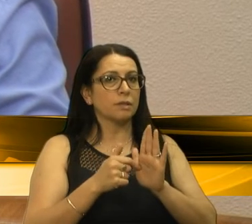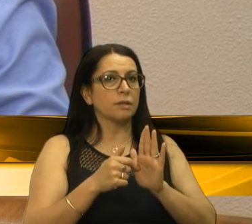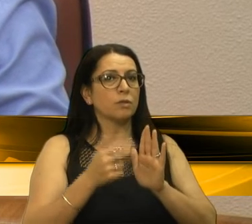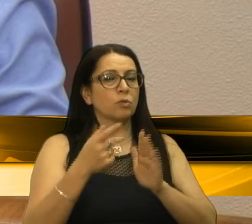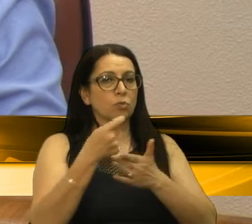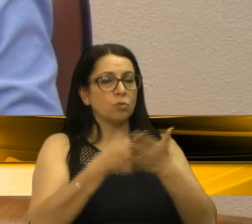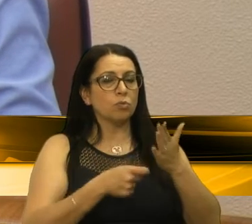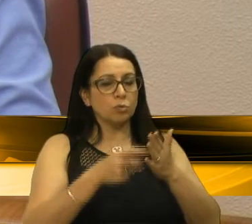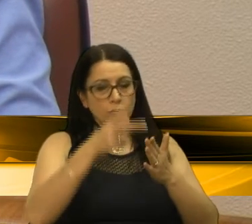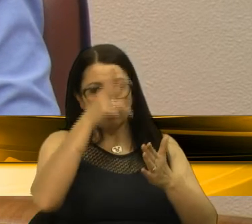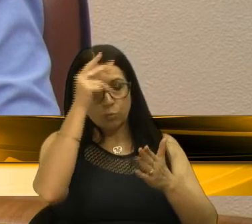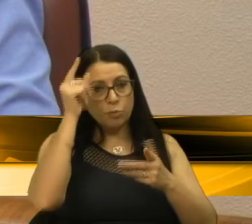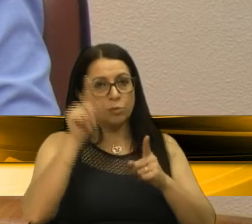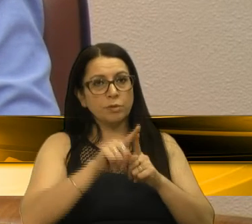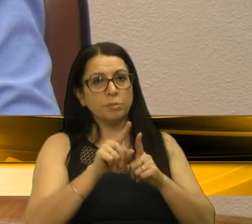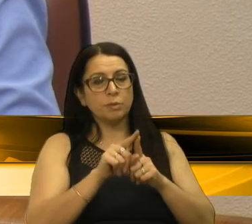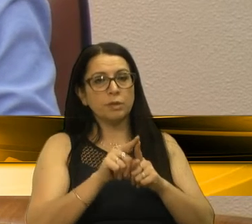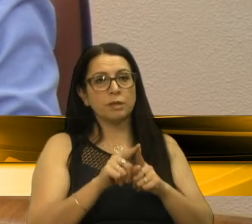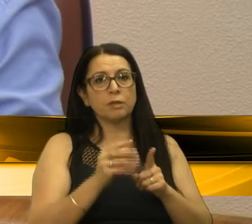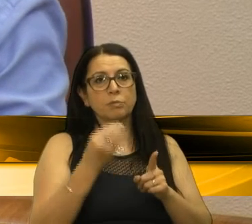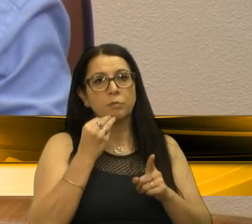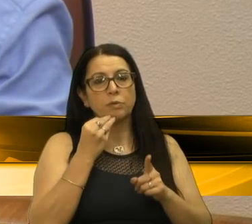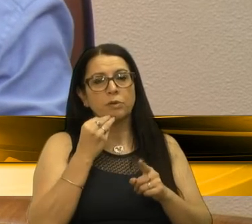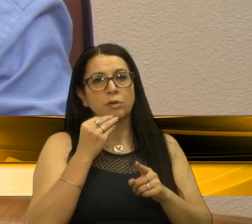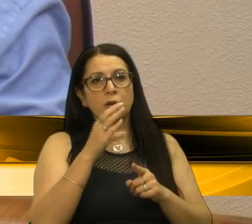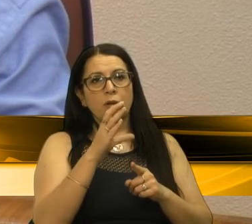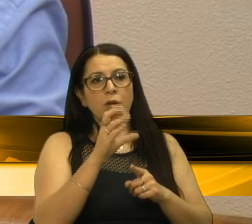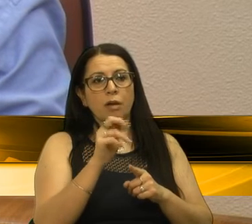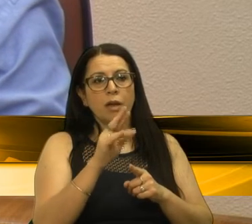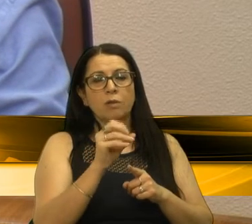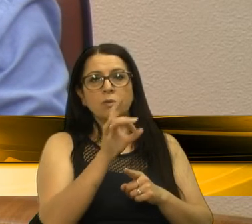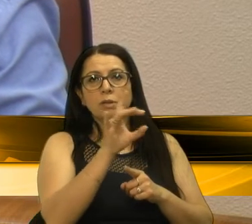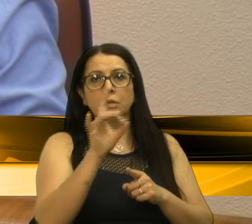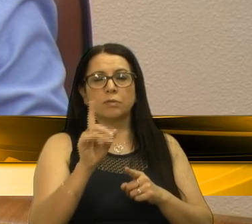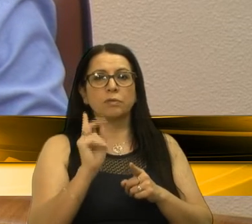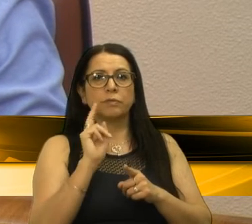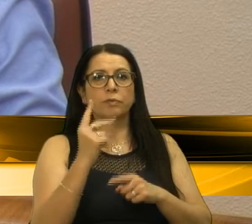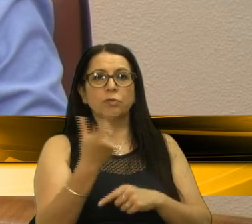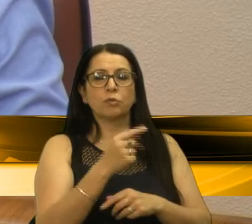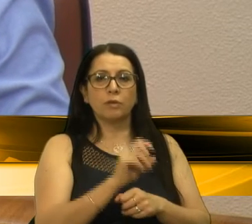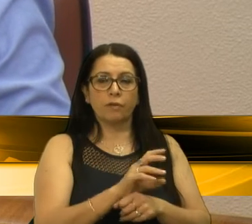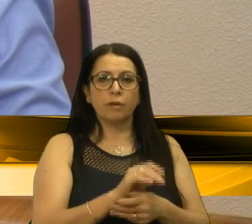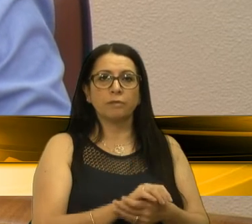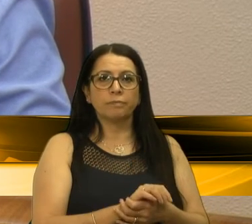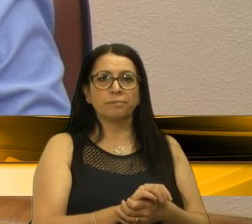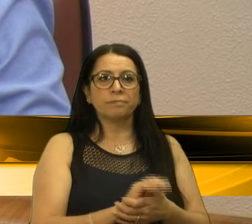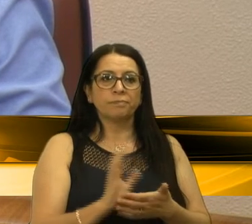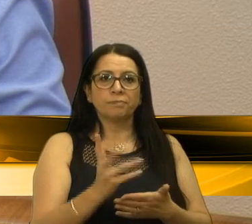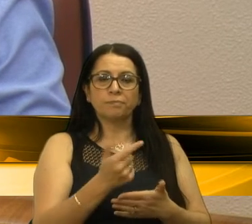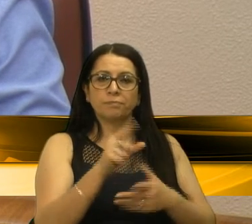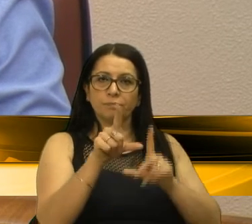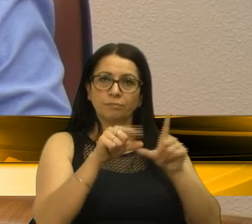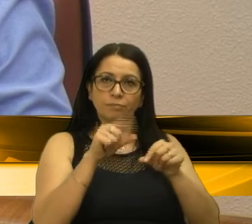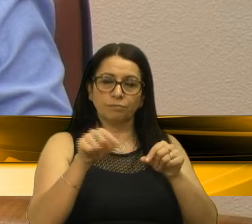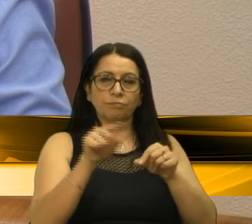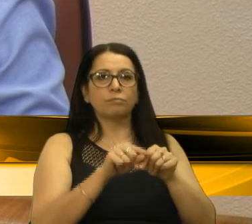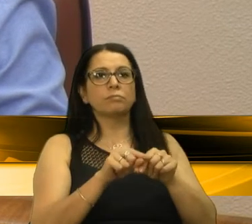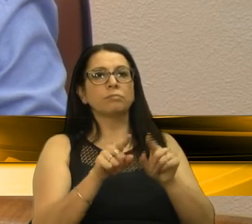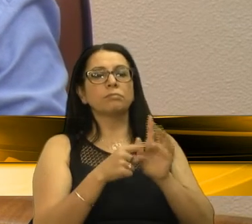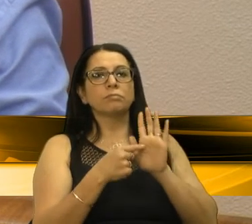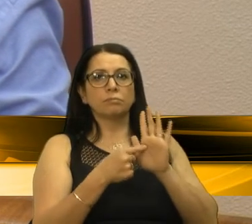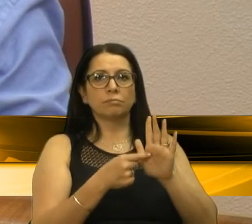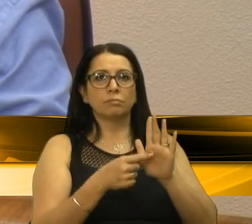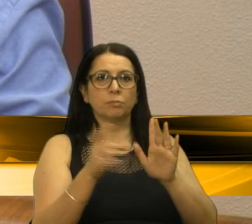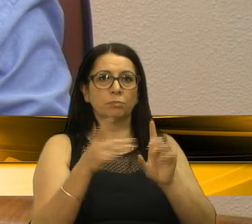concurso público, tinham critérios, obviamente, pelo cargo de cada um, e aí era a disponibilidade das vagas. Todos esses critérios também de disponibilidade